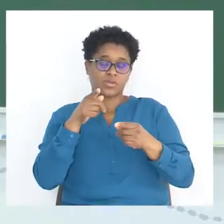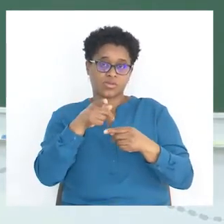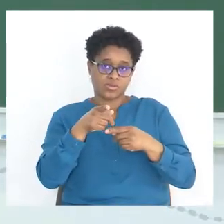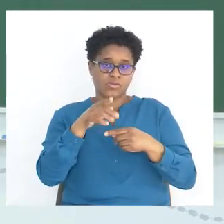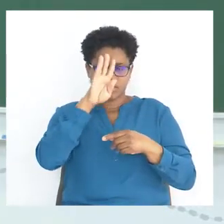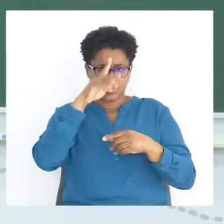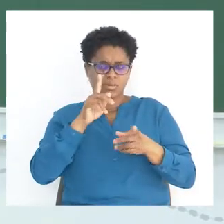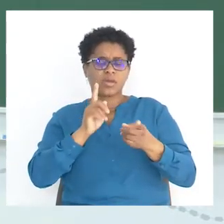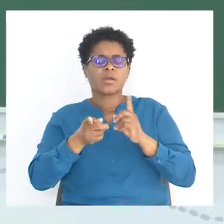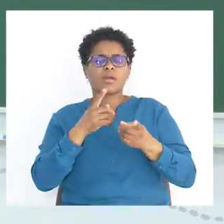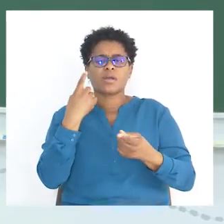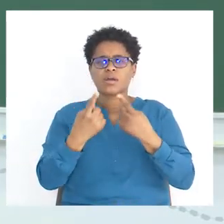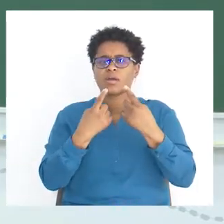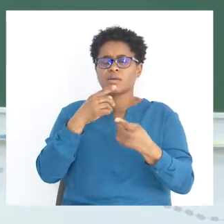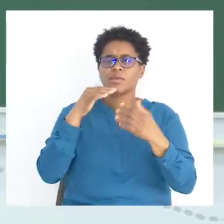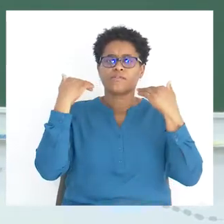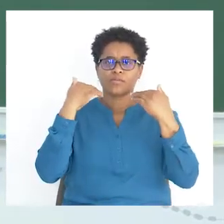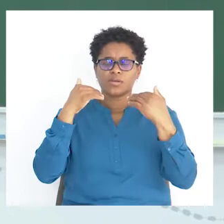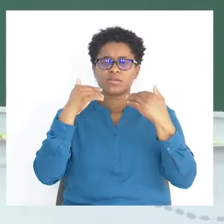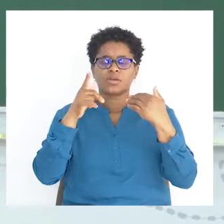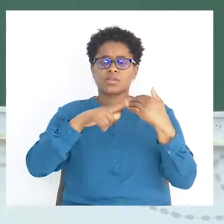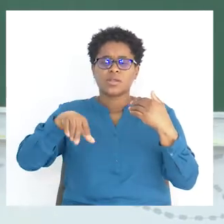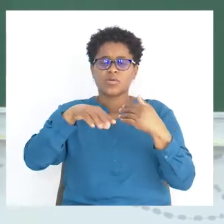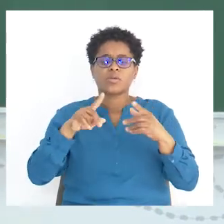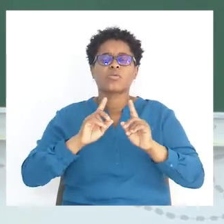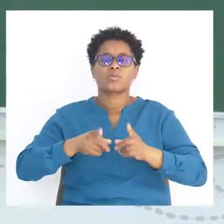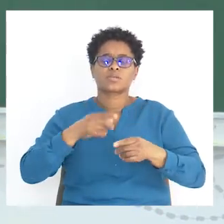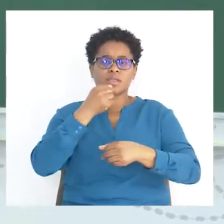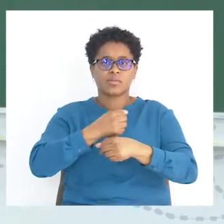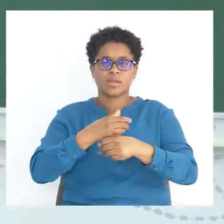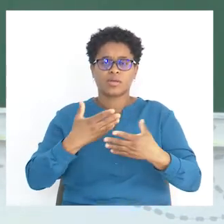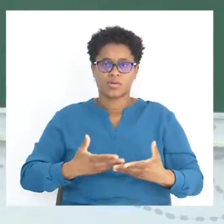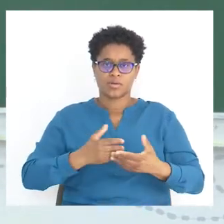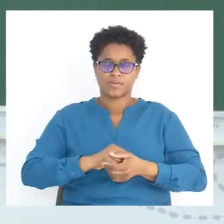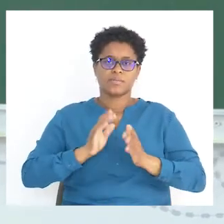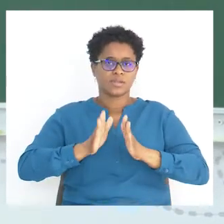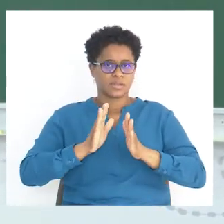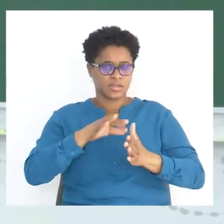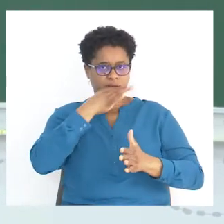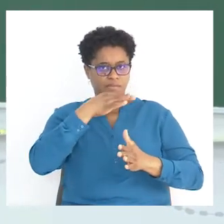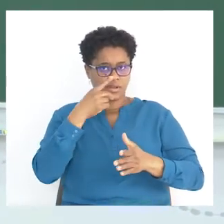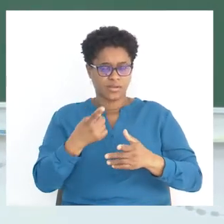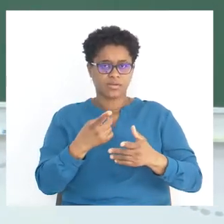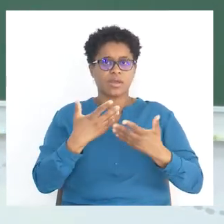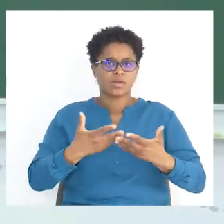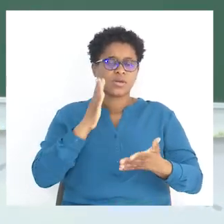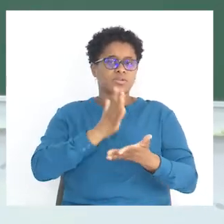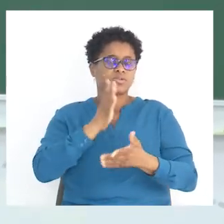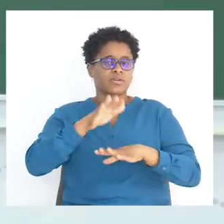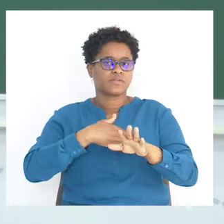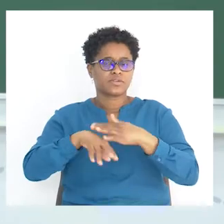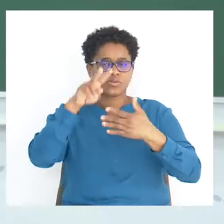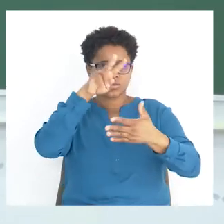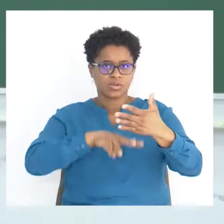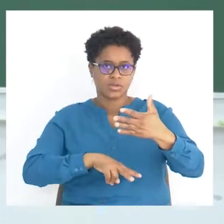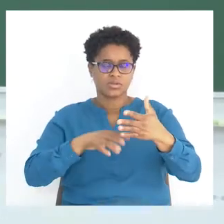seguir cada informação no seu lugar. Então vamos começar a trabalhar aqui. Agora, já fizeste o levantamento, agora é só fazer